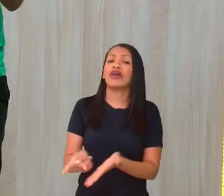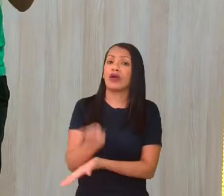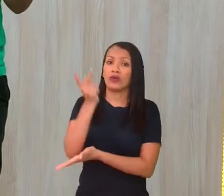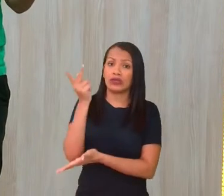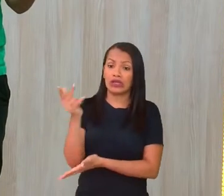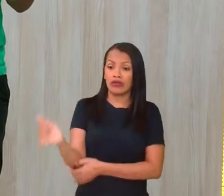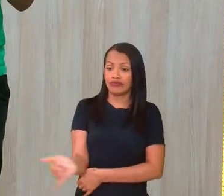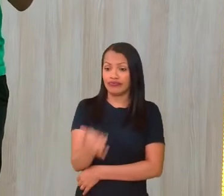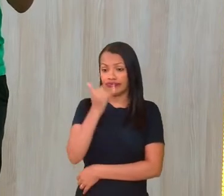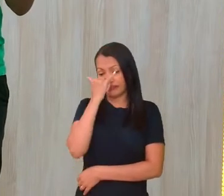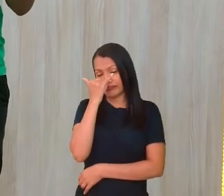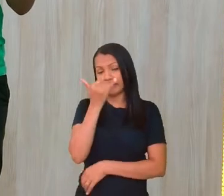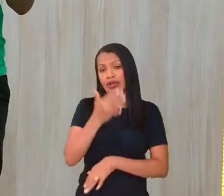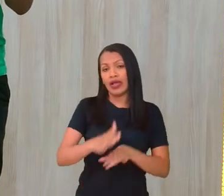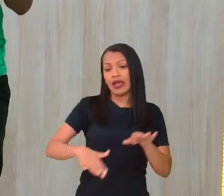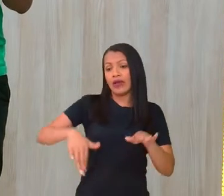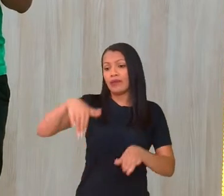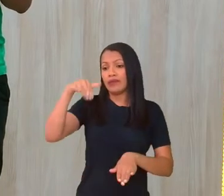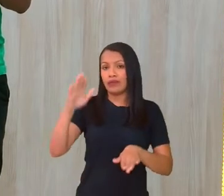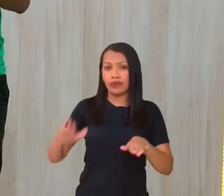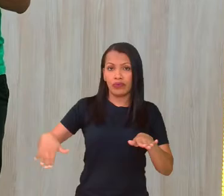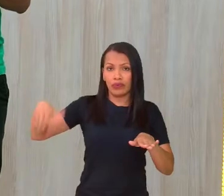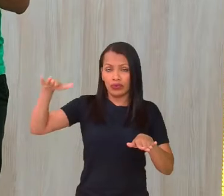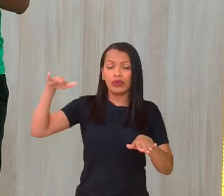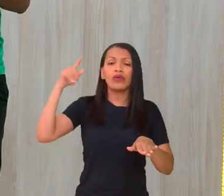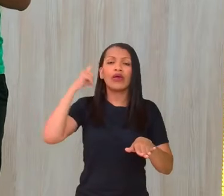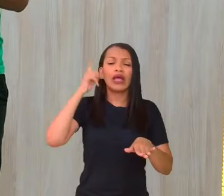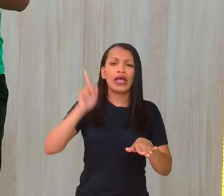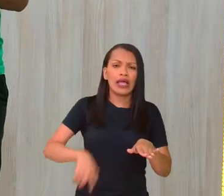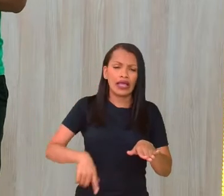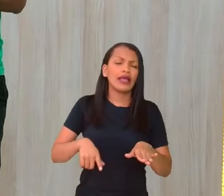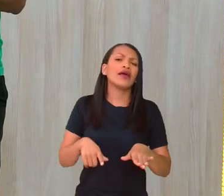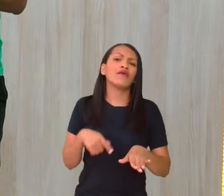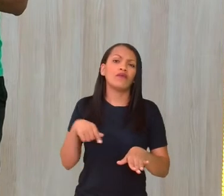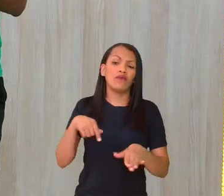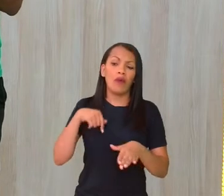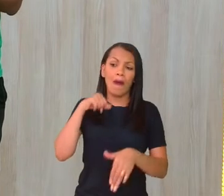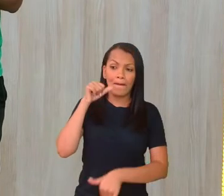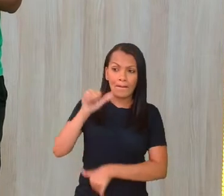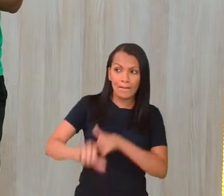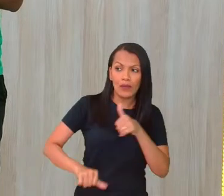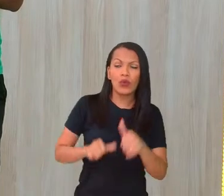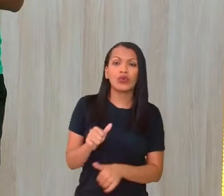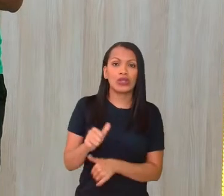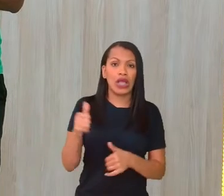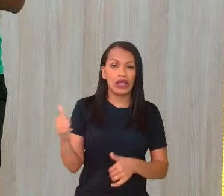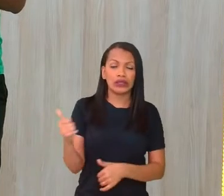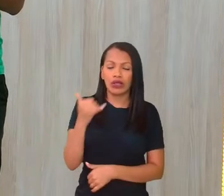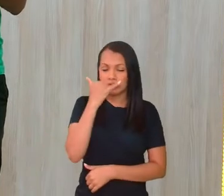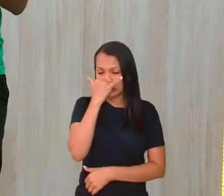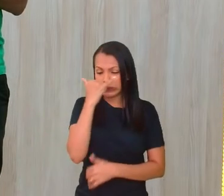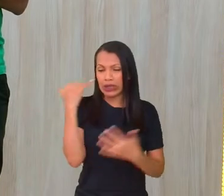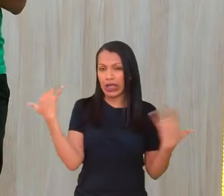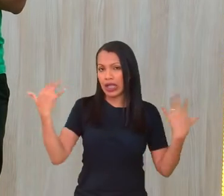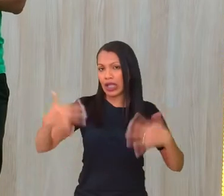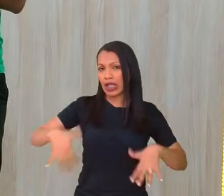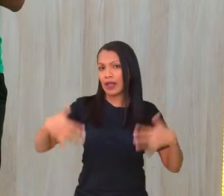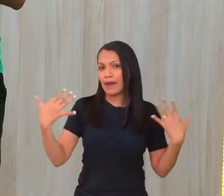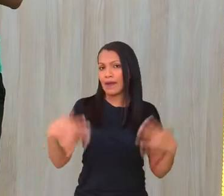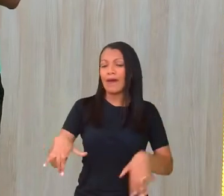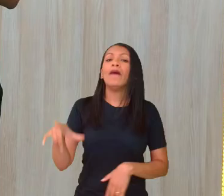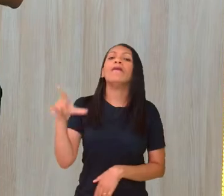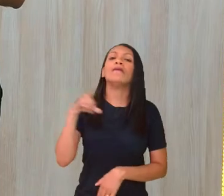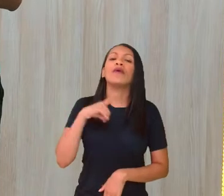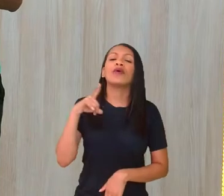os níveis, tá? Então, é uma alteração bastante drástica, tá? Porque tem sistemas